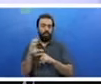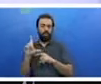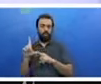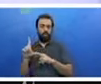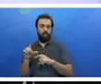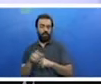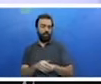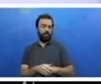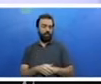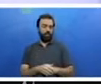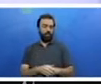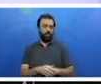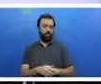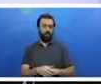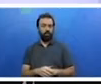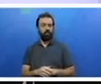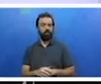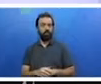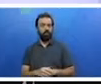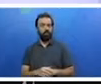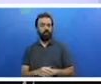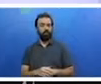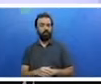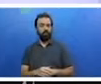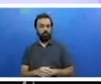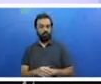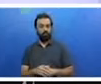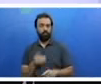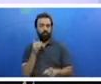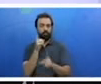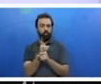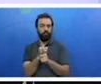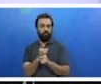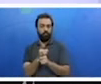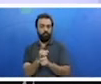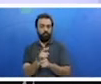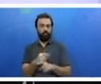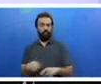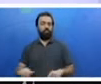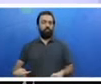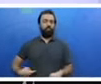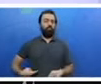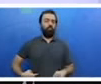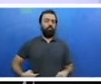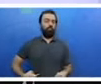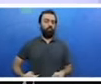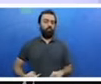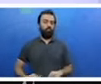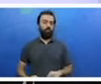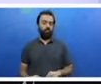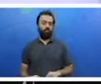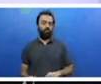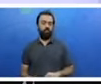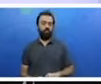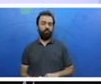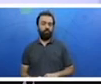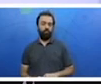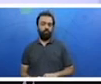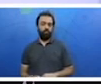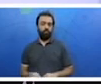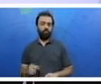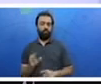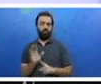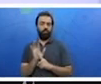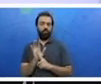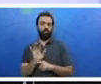O ácido clorídrico ele é uma substância que pode ser encontrada no suco gástrico produzido no estômago, que ajuda